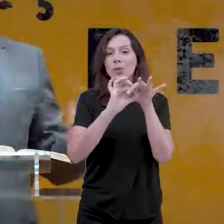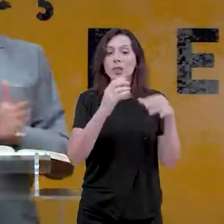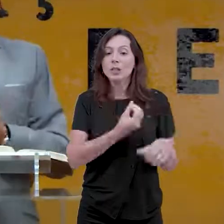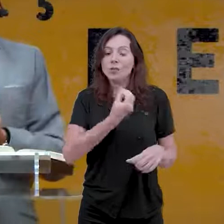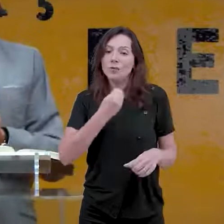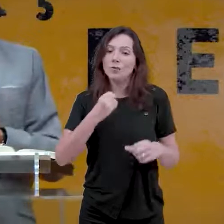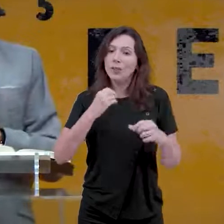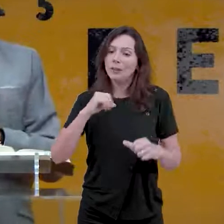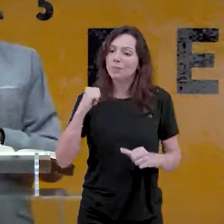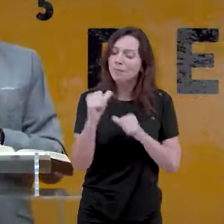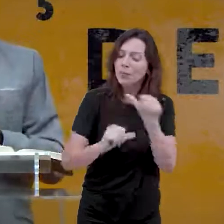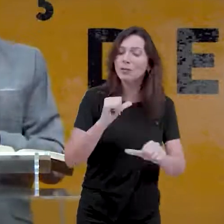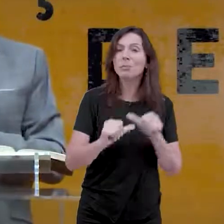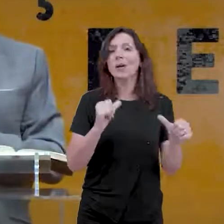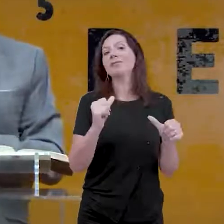restauração da vida.